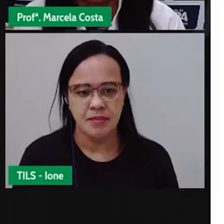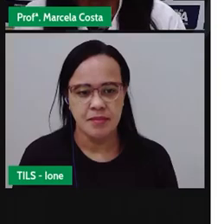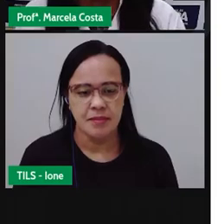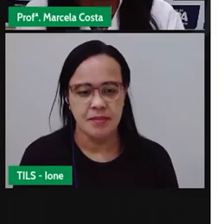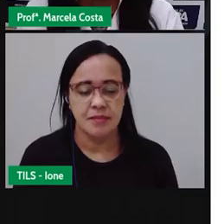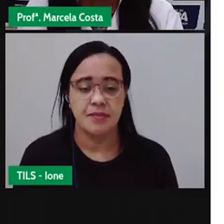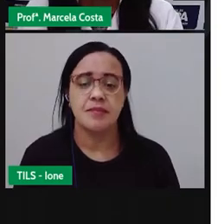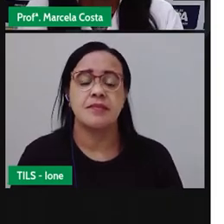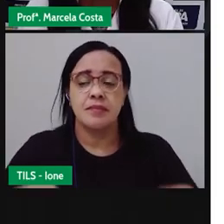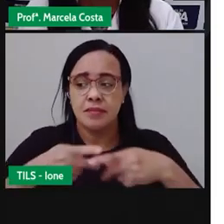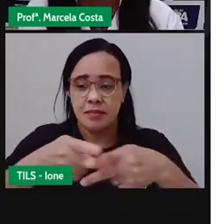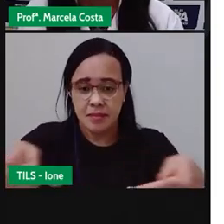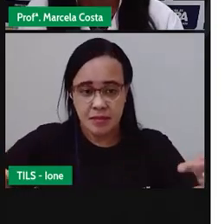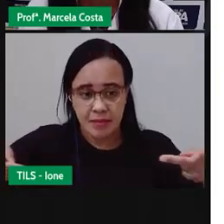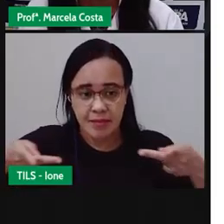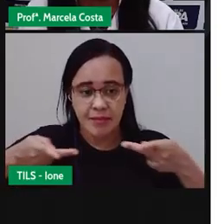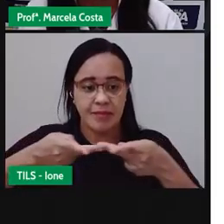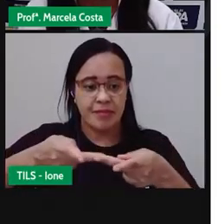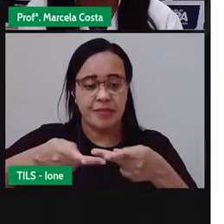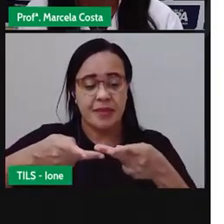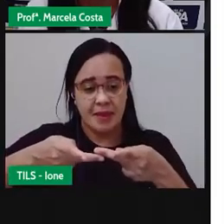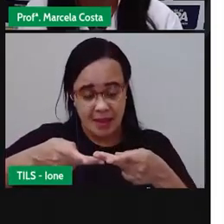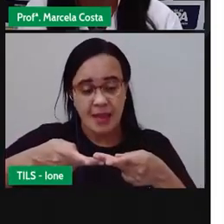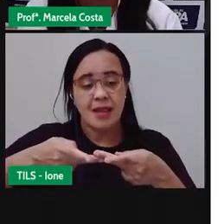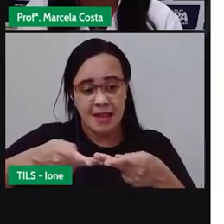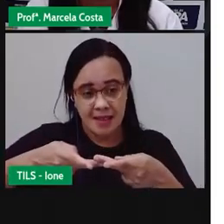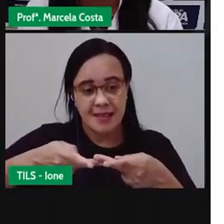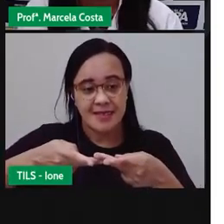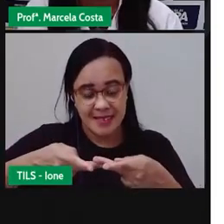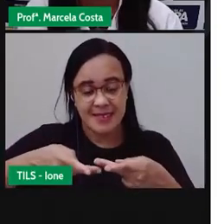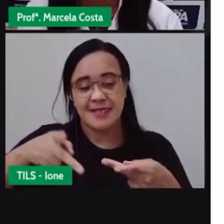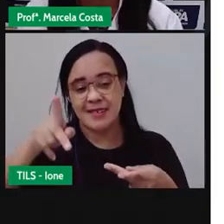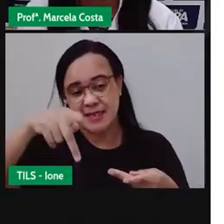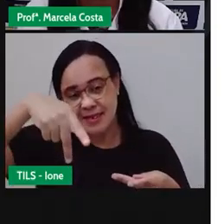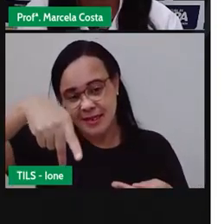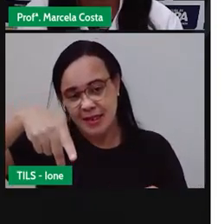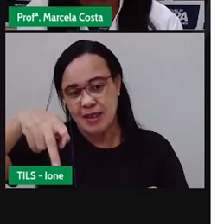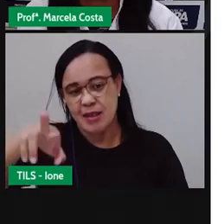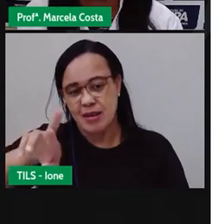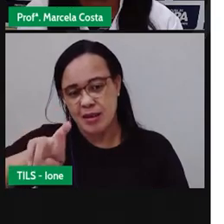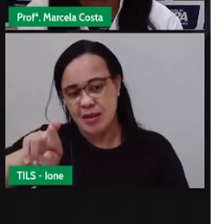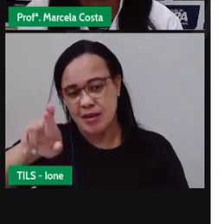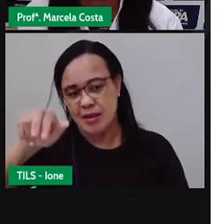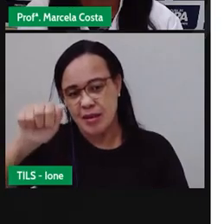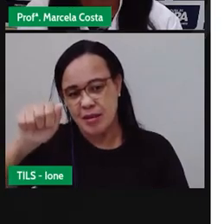Ela representa um prato. É isso? Ó, prato.